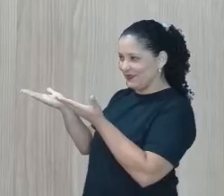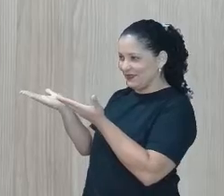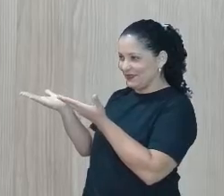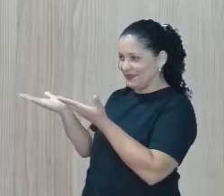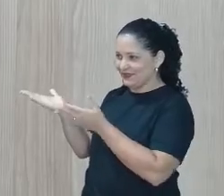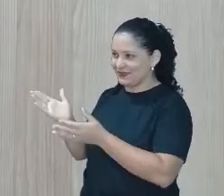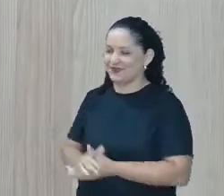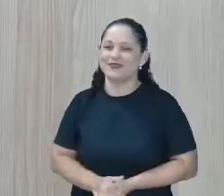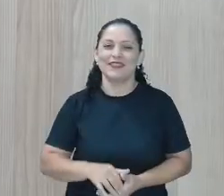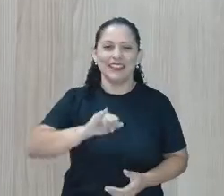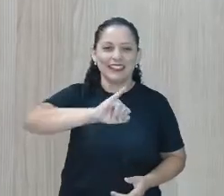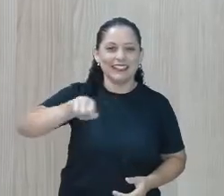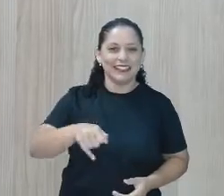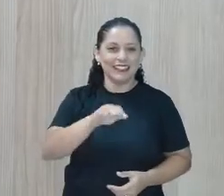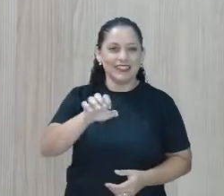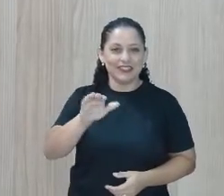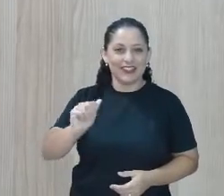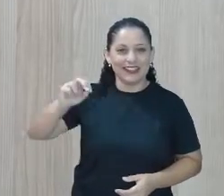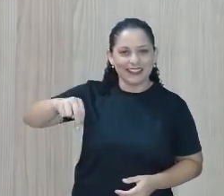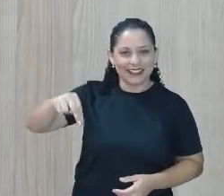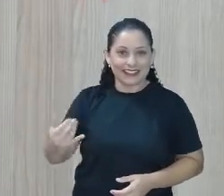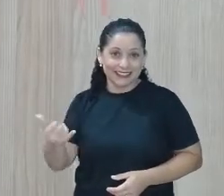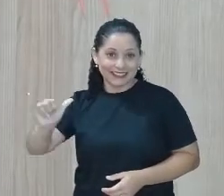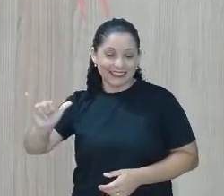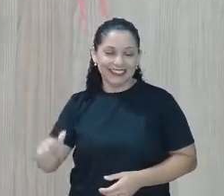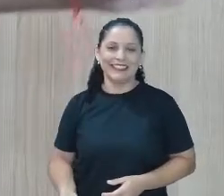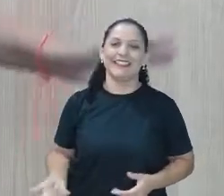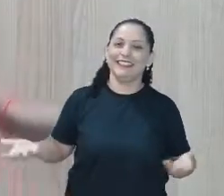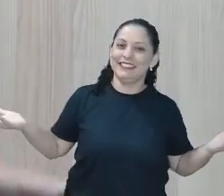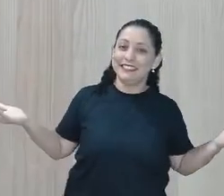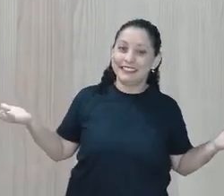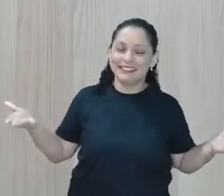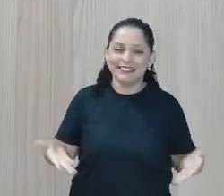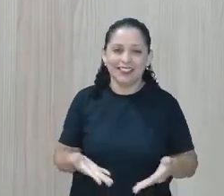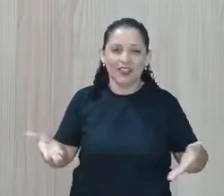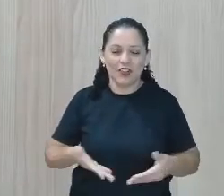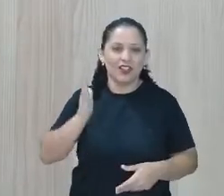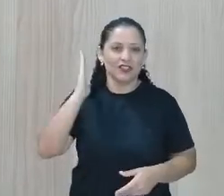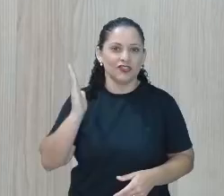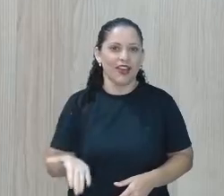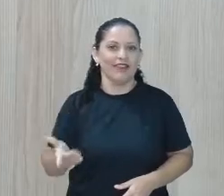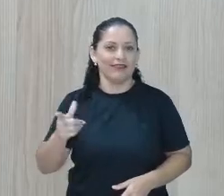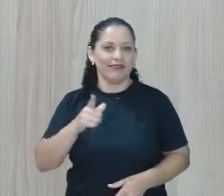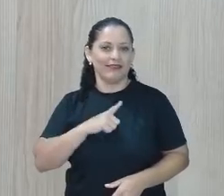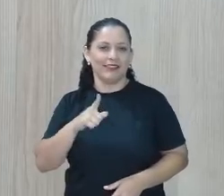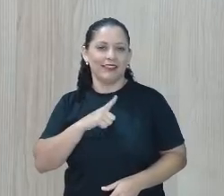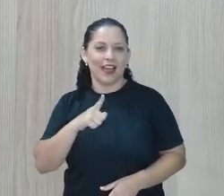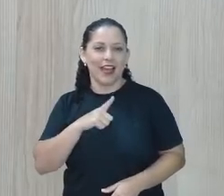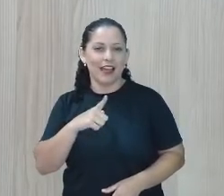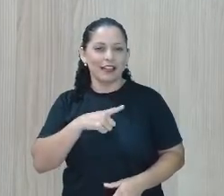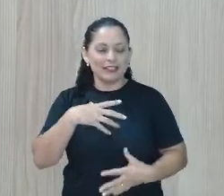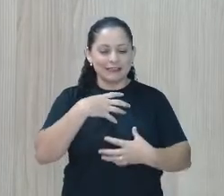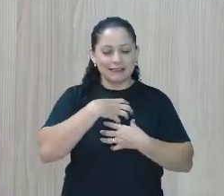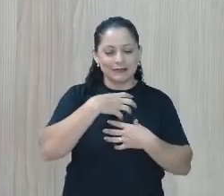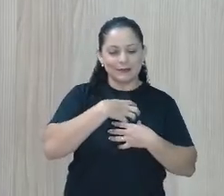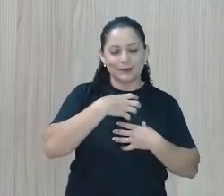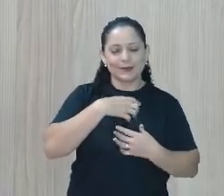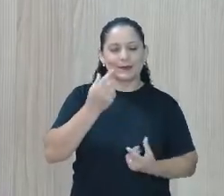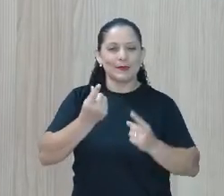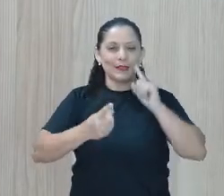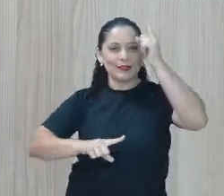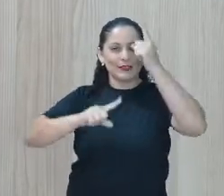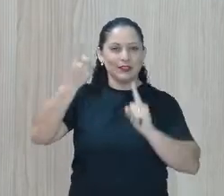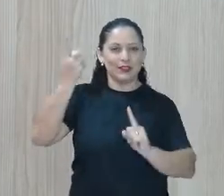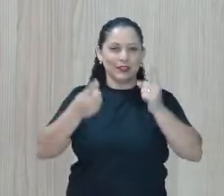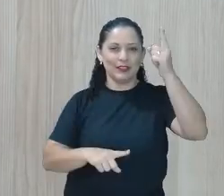favor. Oh. Tcharam, tchan, tchan. Estou já em ritmo de frevo e é